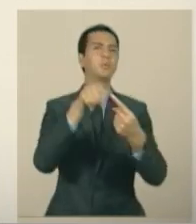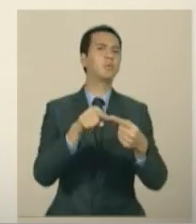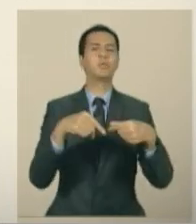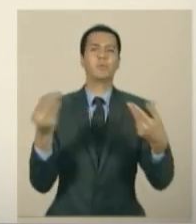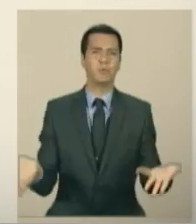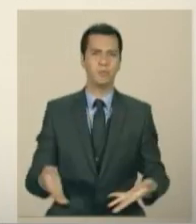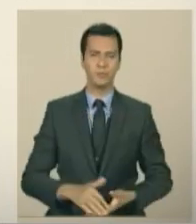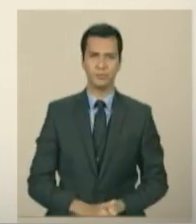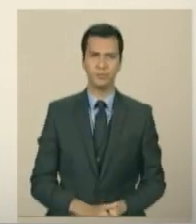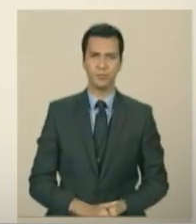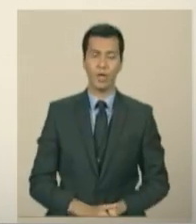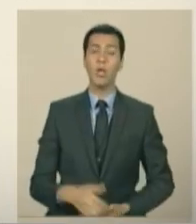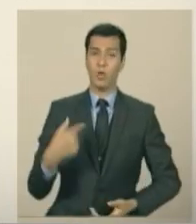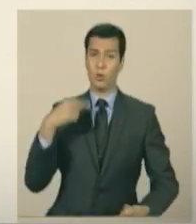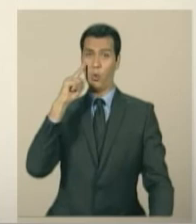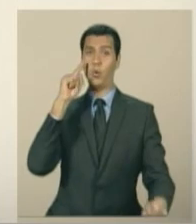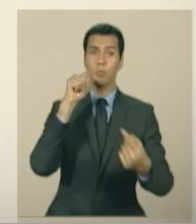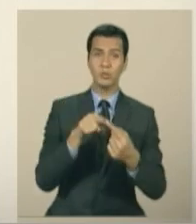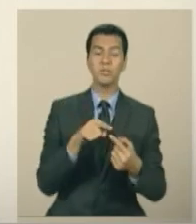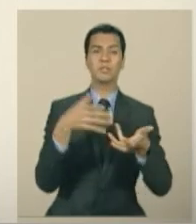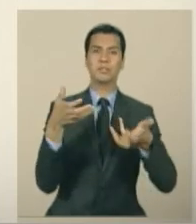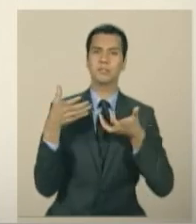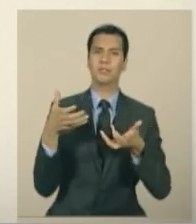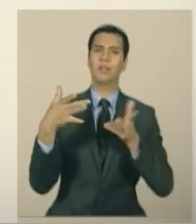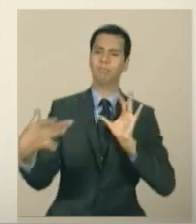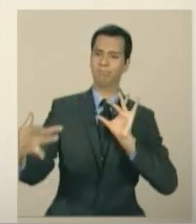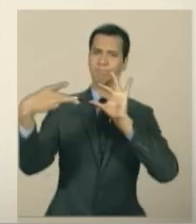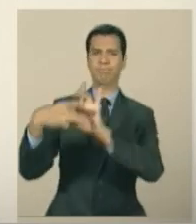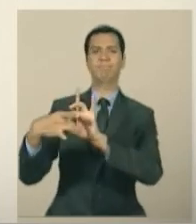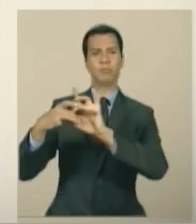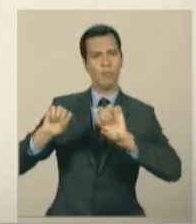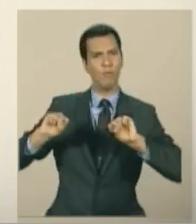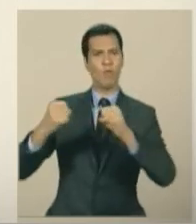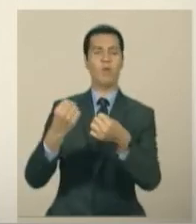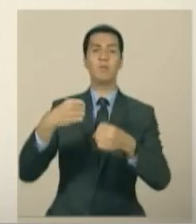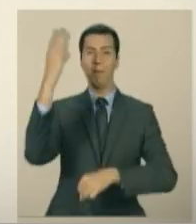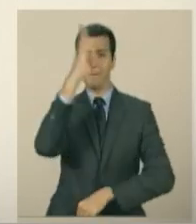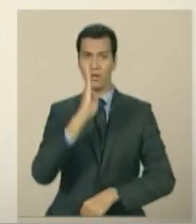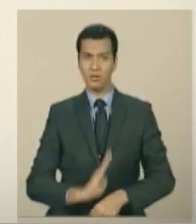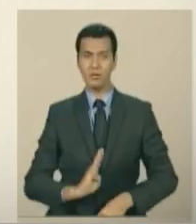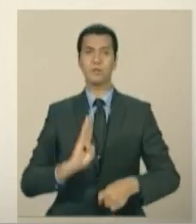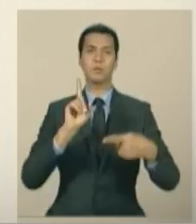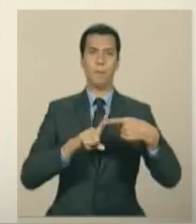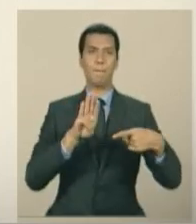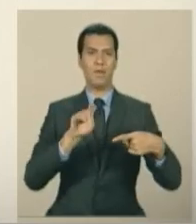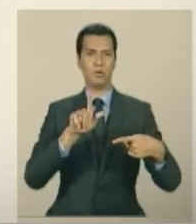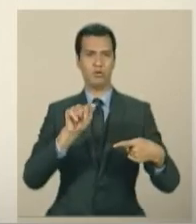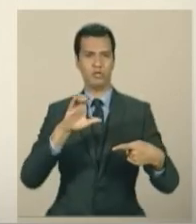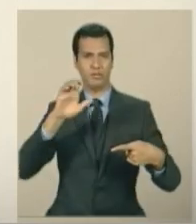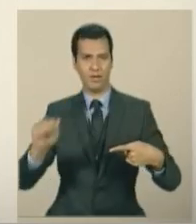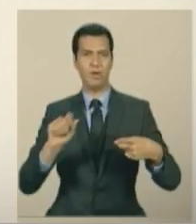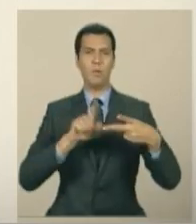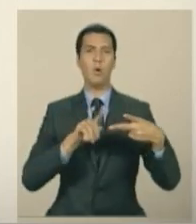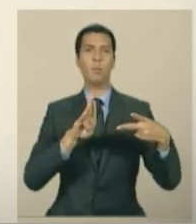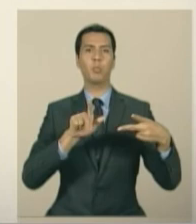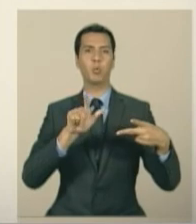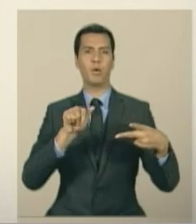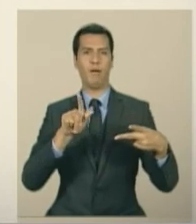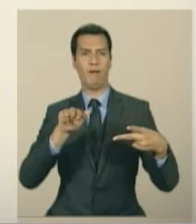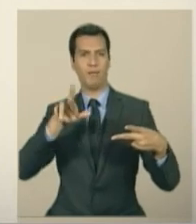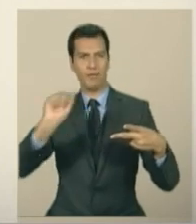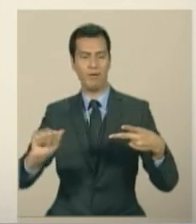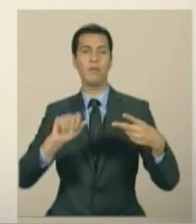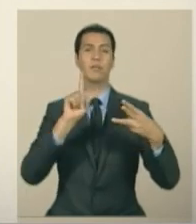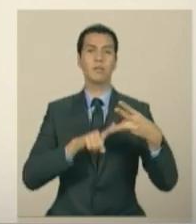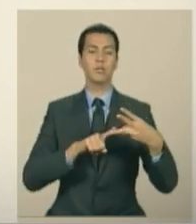objetivo desta viagem é fortalecer a cooperação eo comércio entre o Brasil e a Bélgica a Bulgária